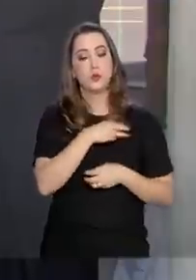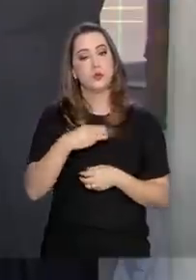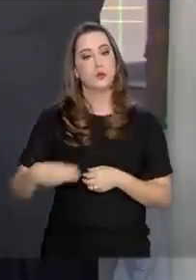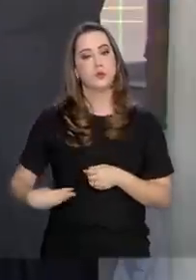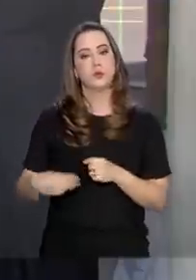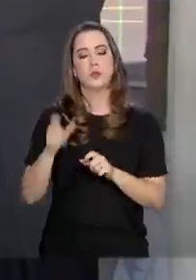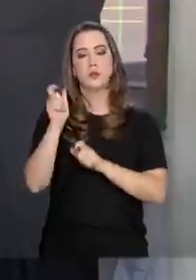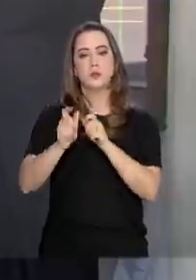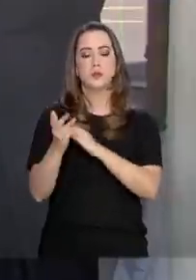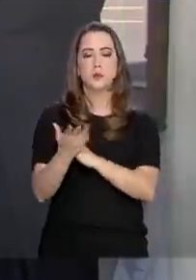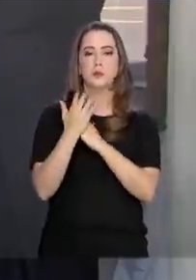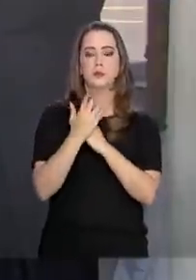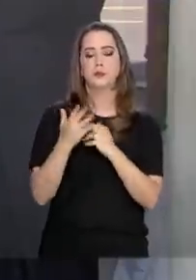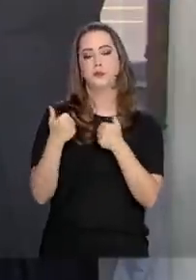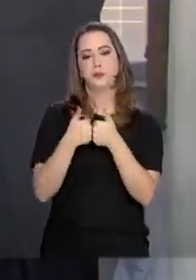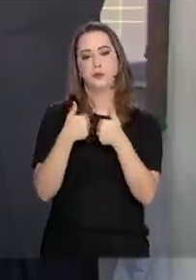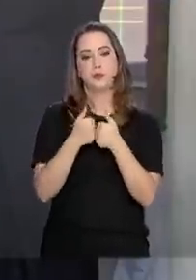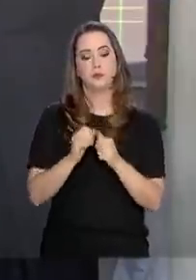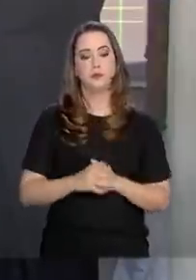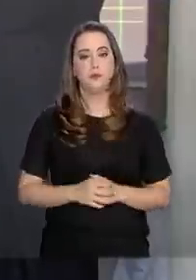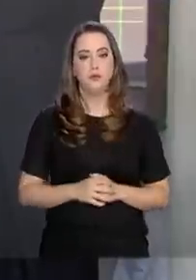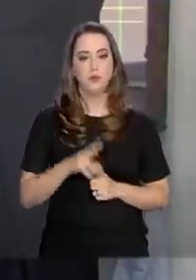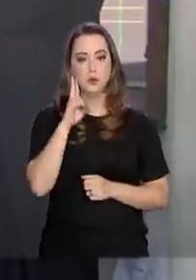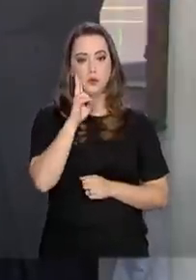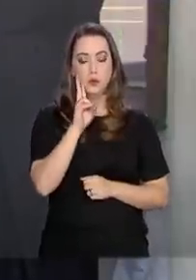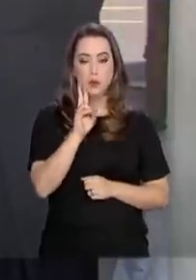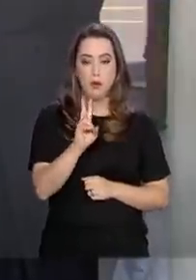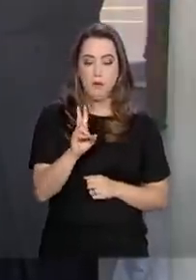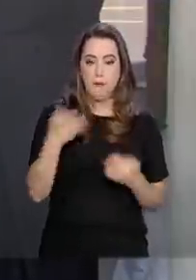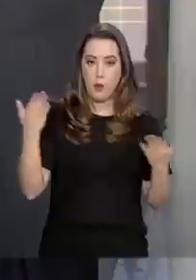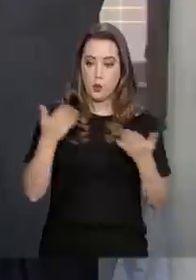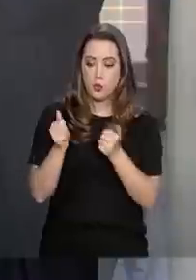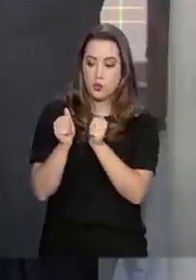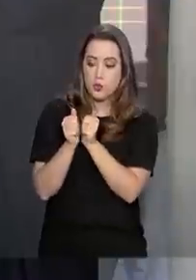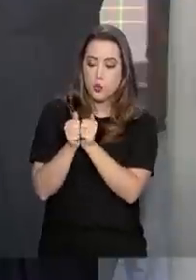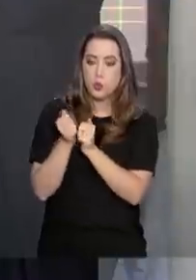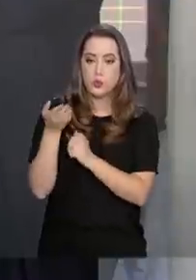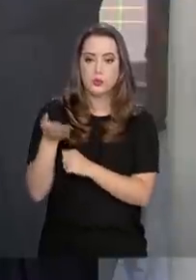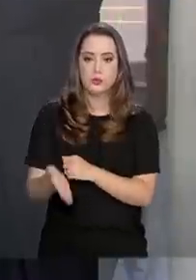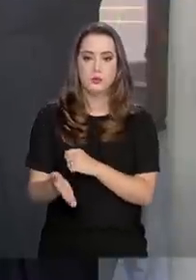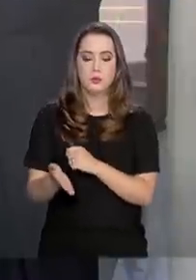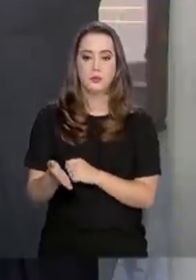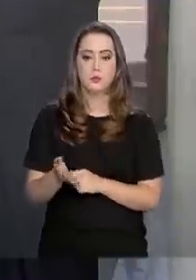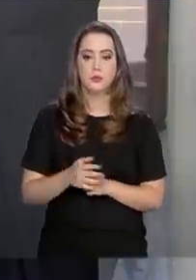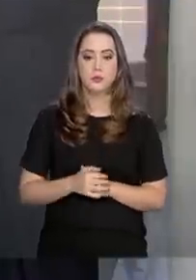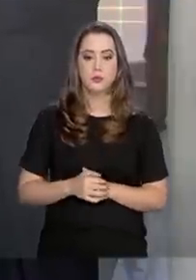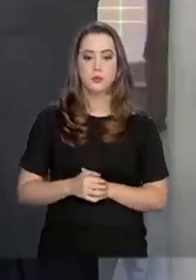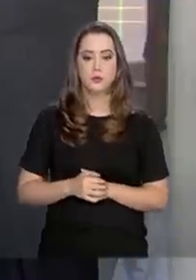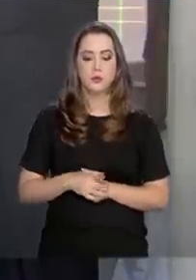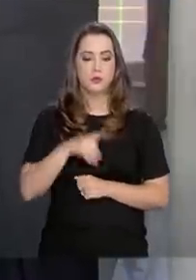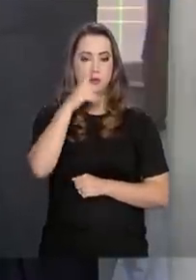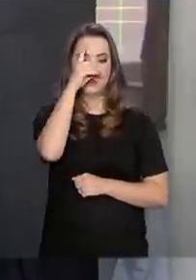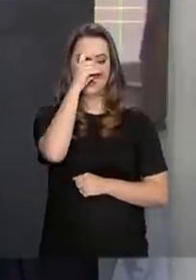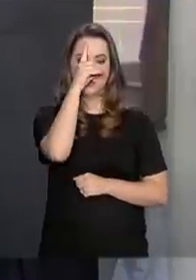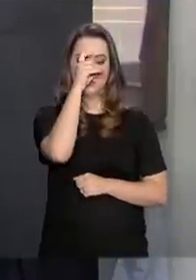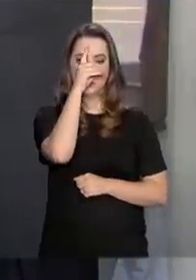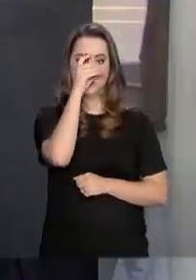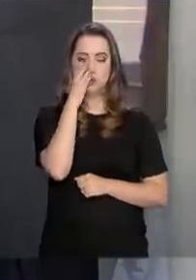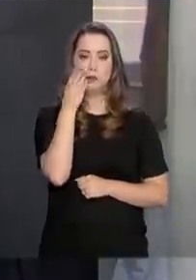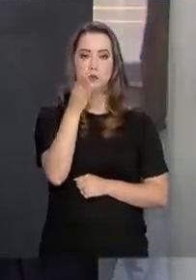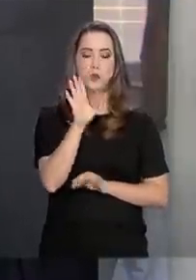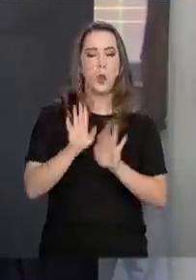os auxiliares mais próximos. Acompanham hoje aqui no Hospital Albert